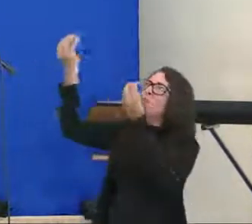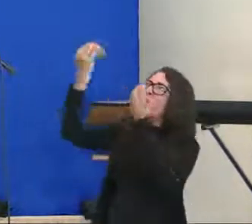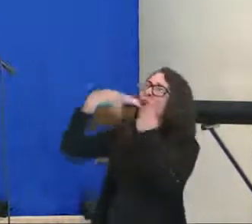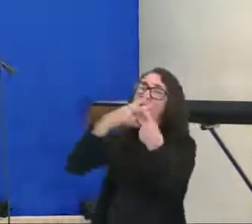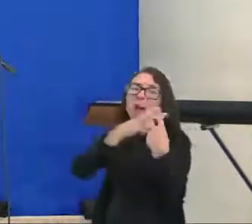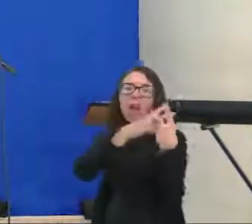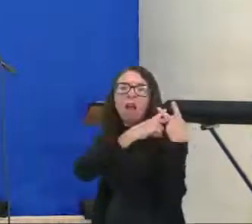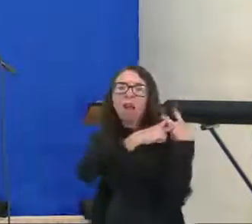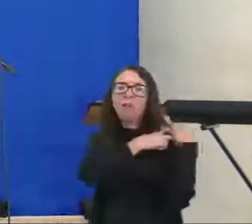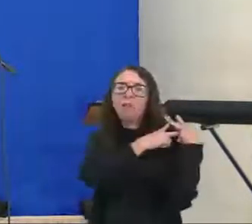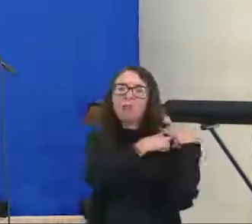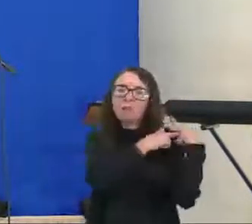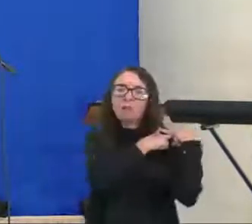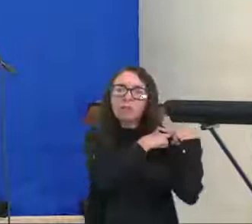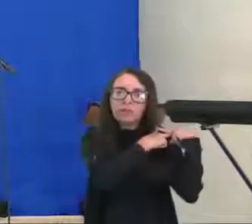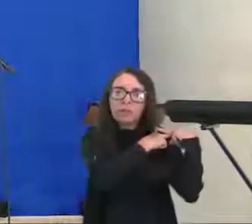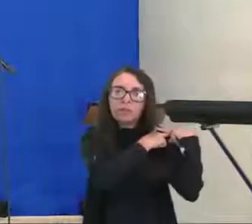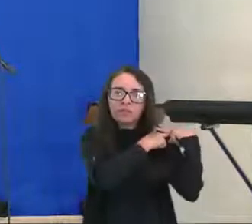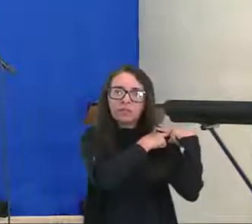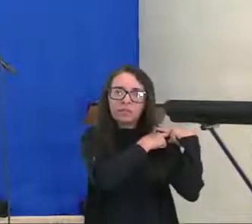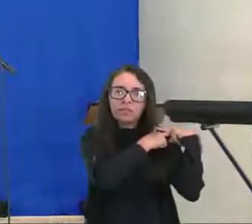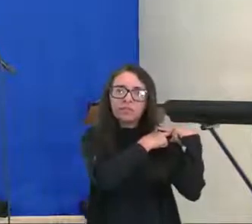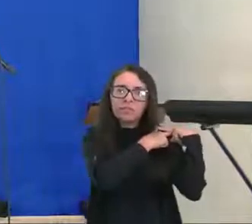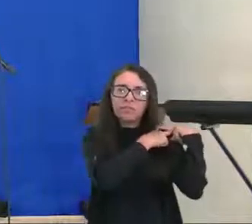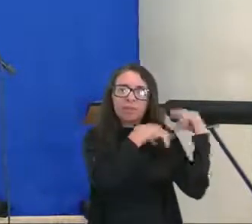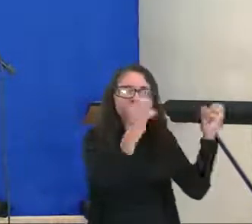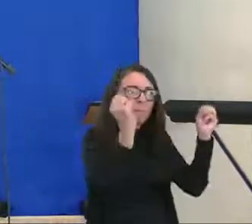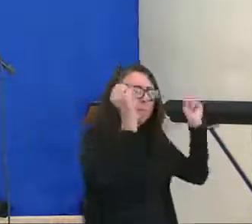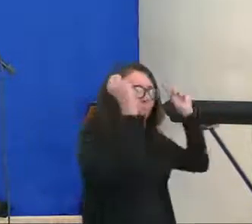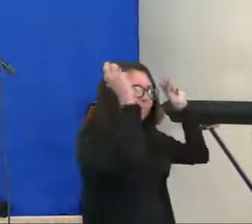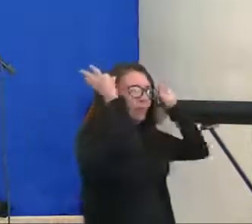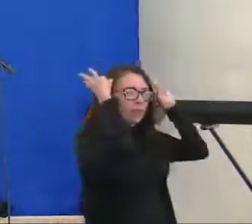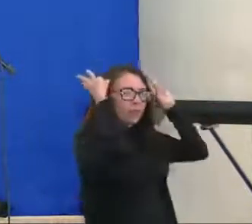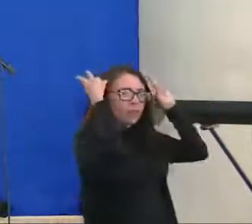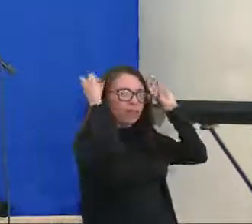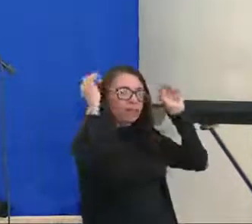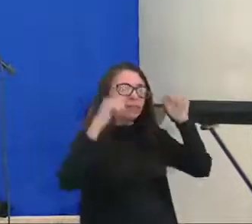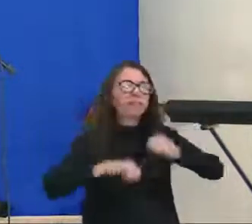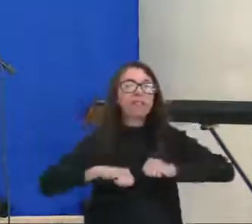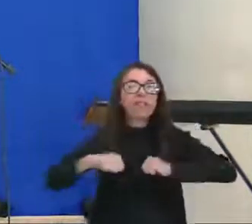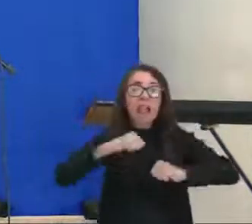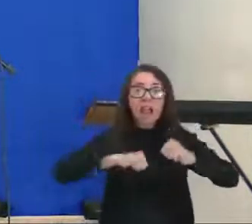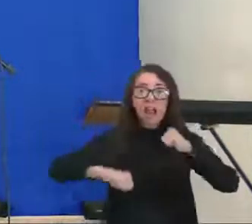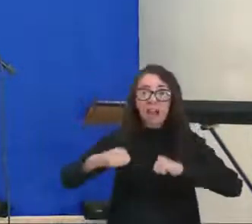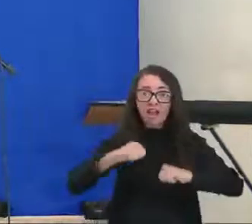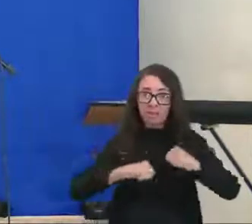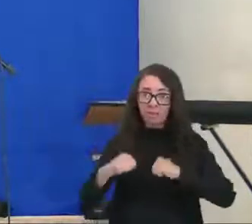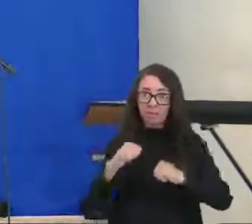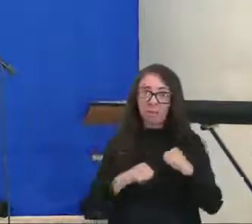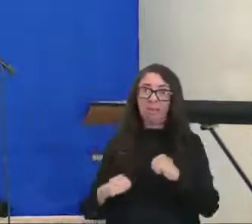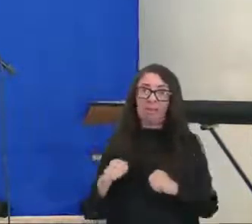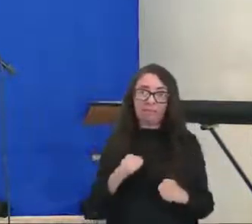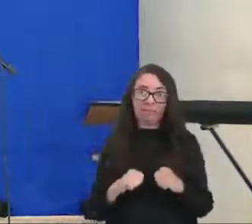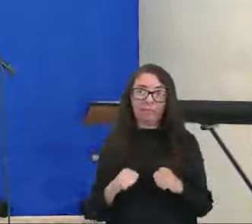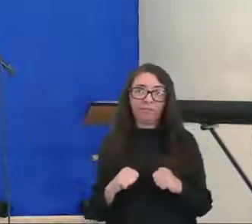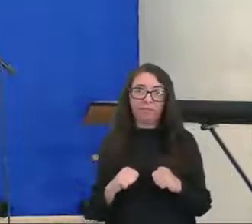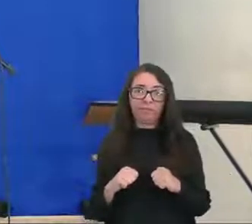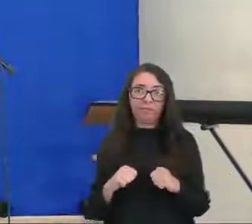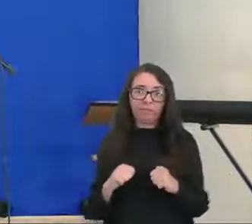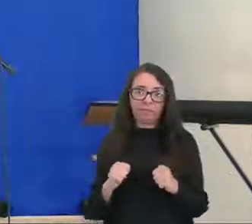com o seu Espírito Santo para que ele pudesse administrar. Lá em Êxodo, no capítulo 3, né,